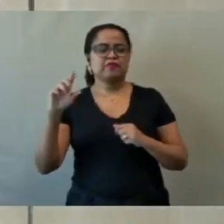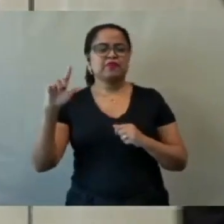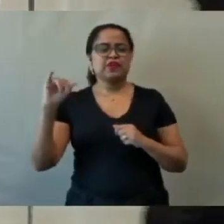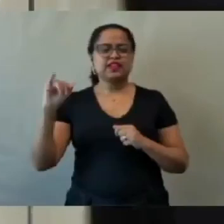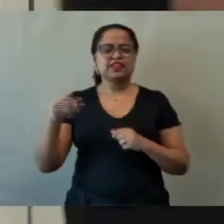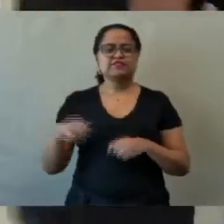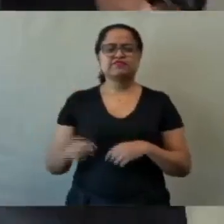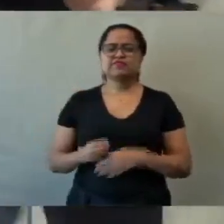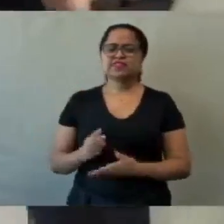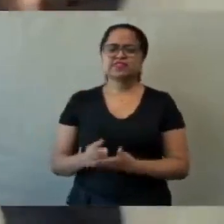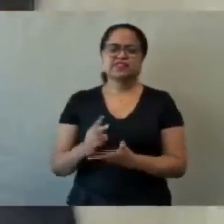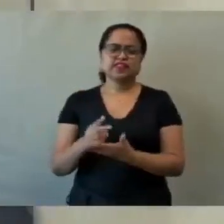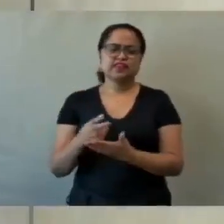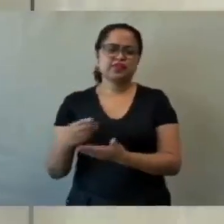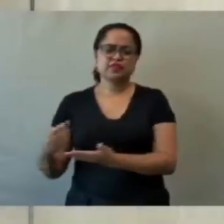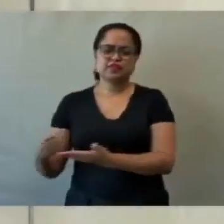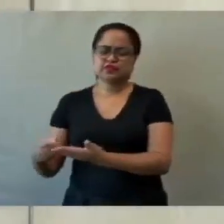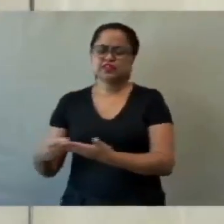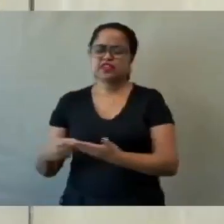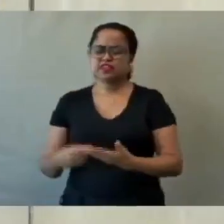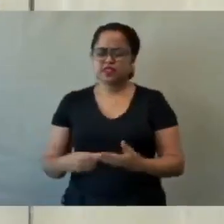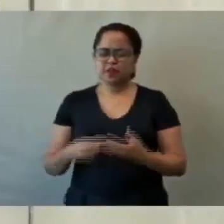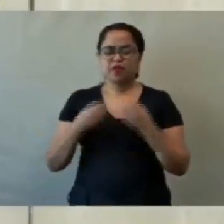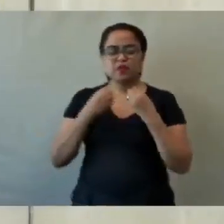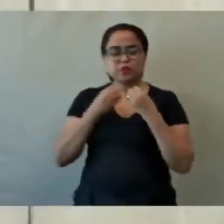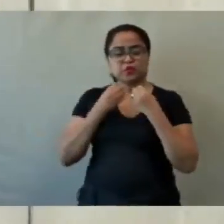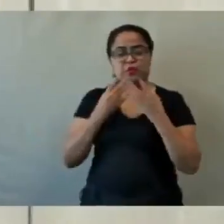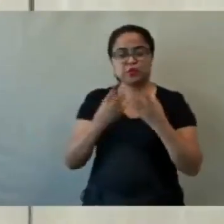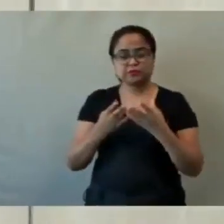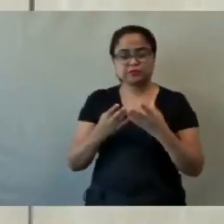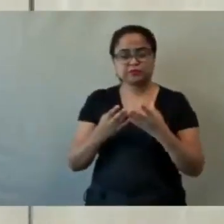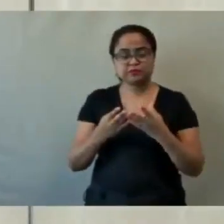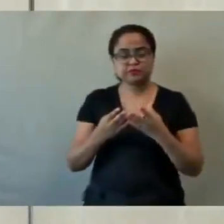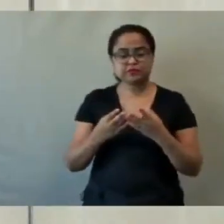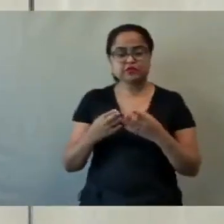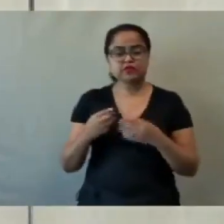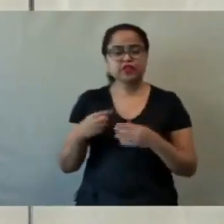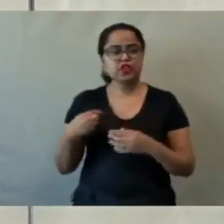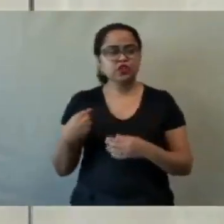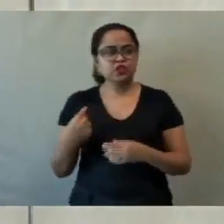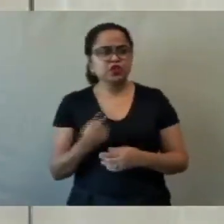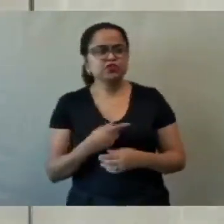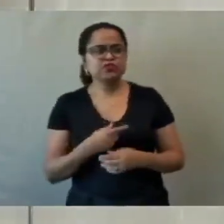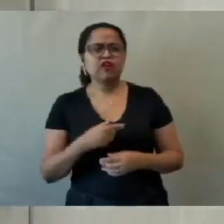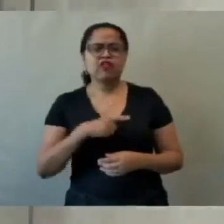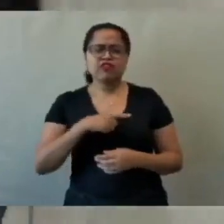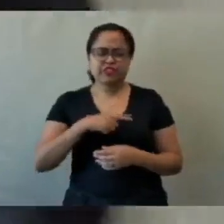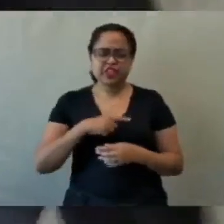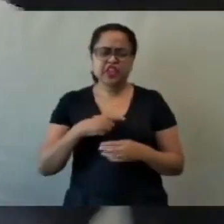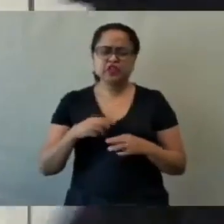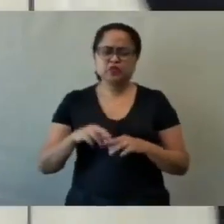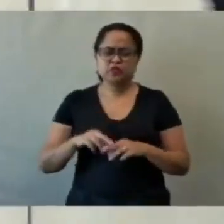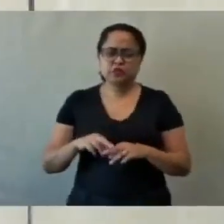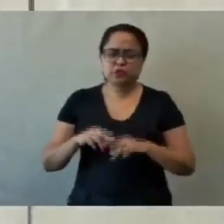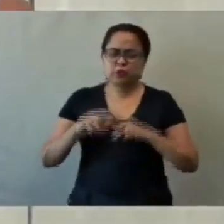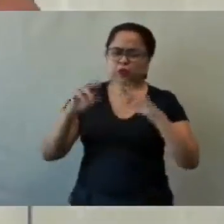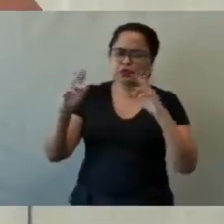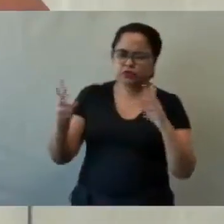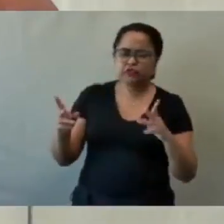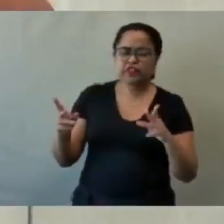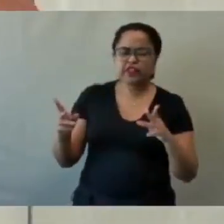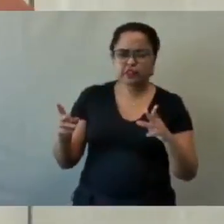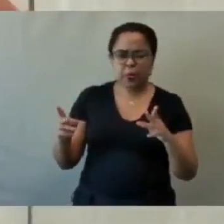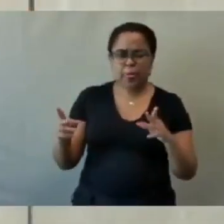recebeu bem, né? Por mais que possamos ter algumas divergências, mas a convergência é muito maior, né? Que é a defesa de uma